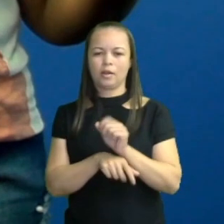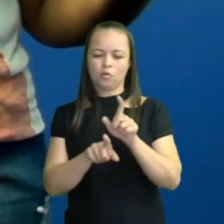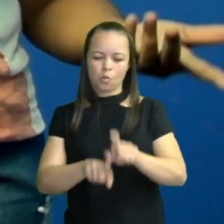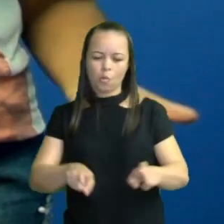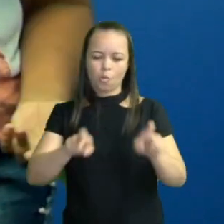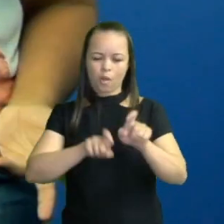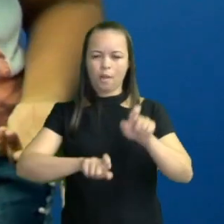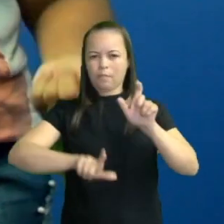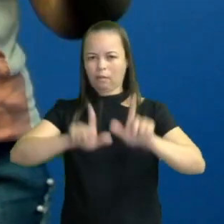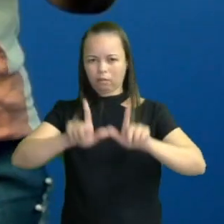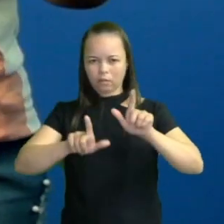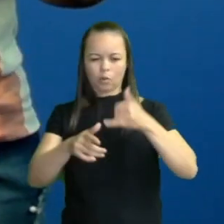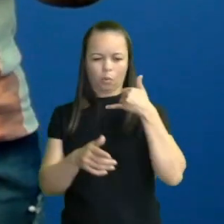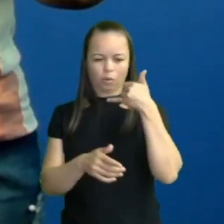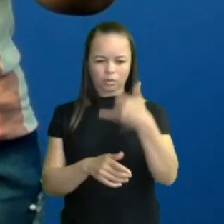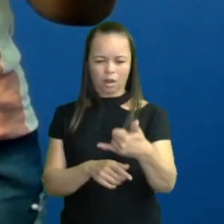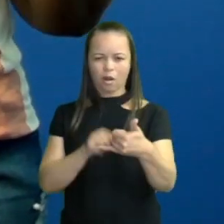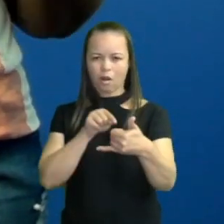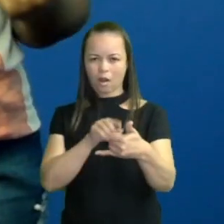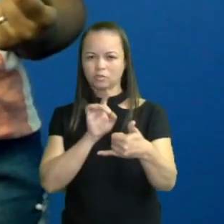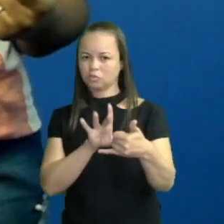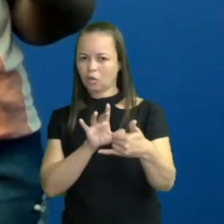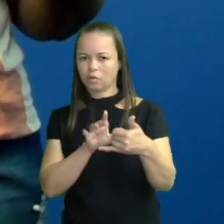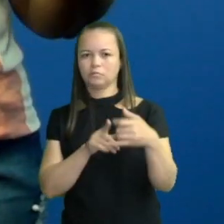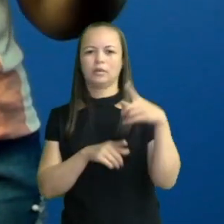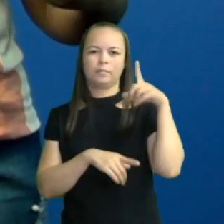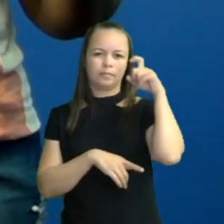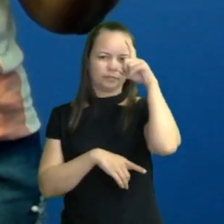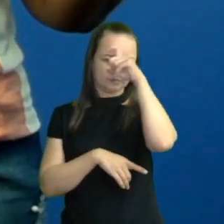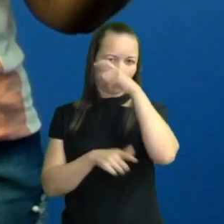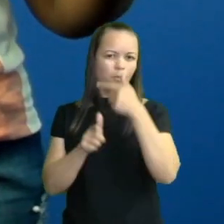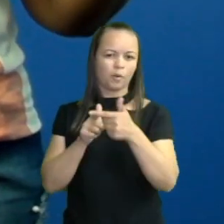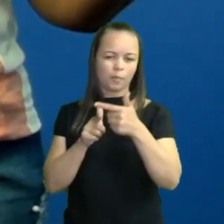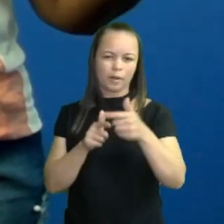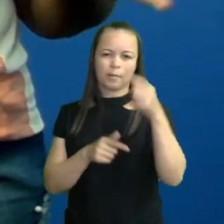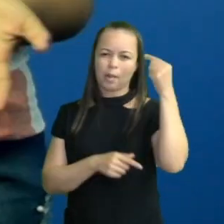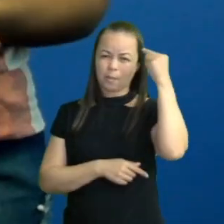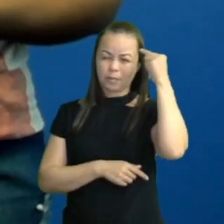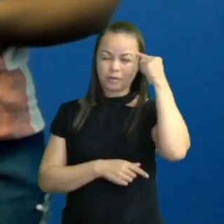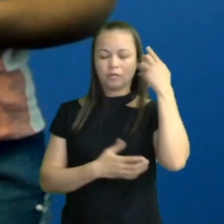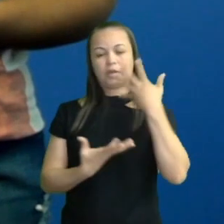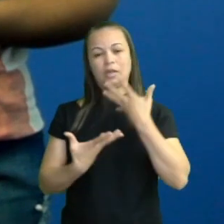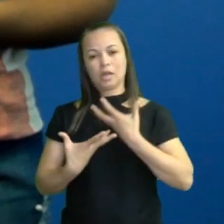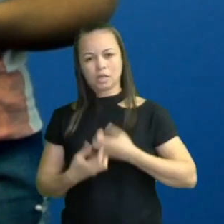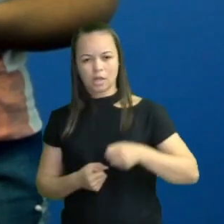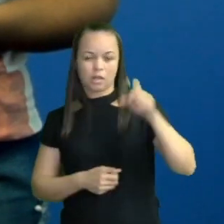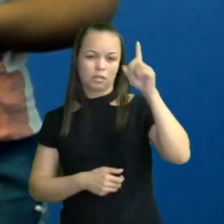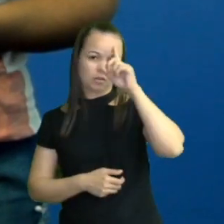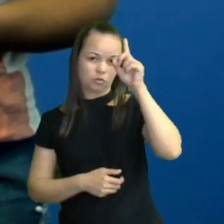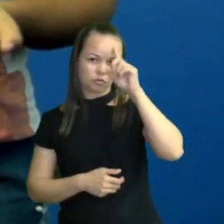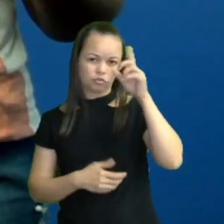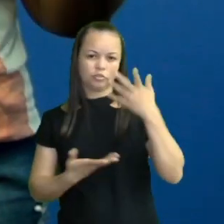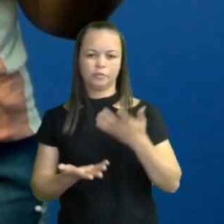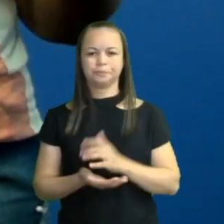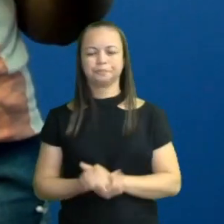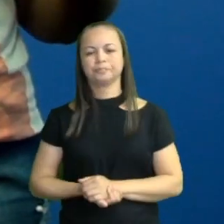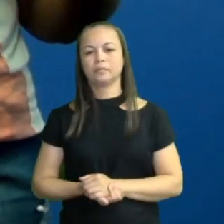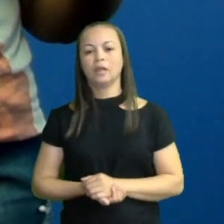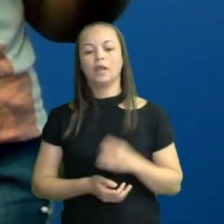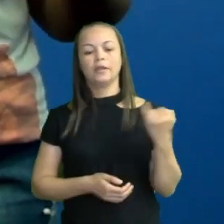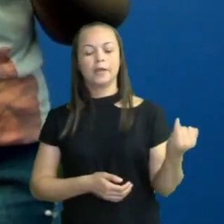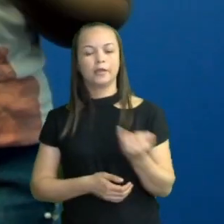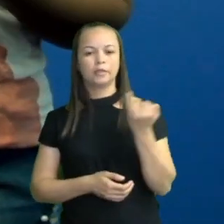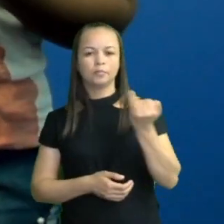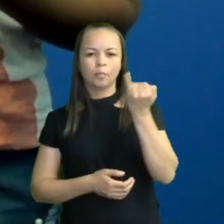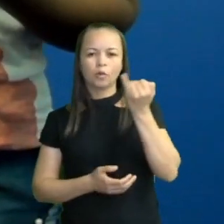celular ou assistindo alguma coisa. Isso vai prejudicar a sua mente, você vai ficar estressado, cansado todos os dias. Tá bom, pessoal? E é muito